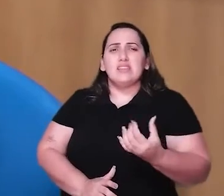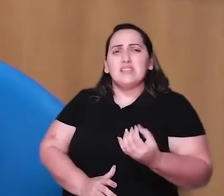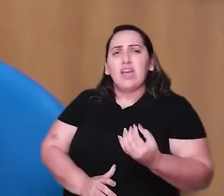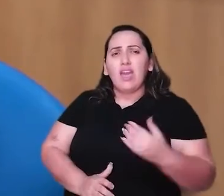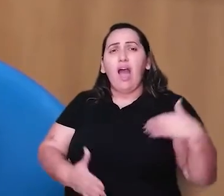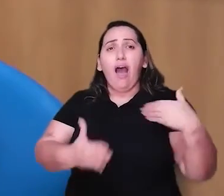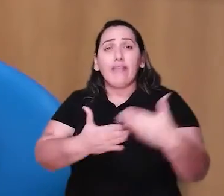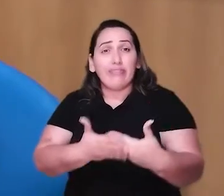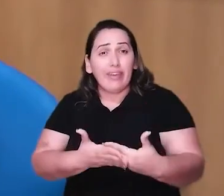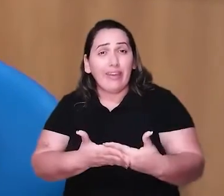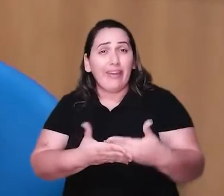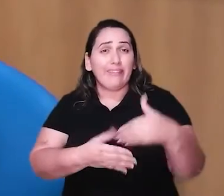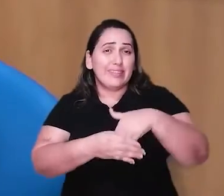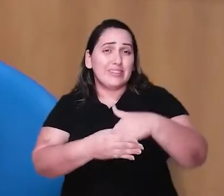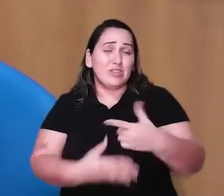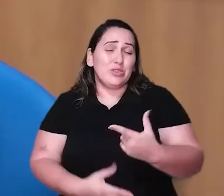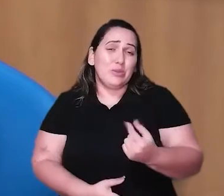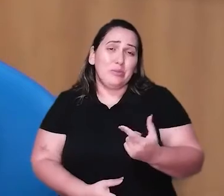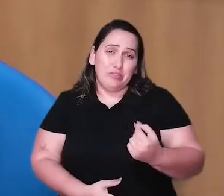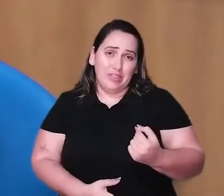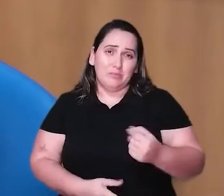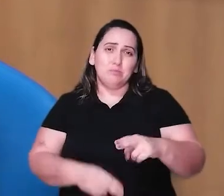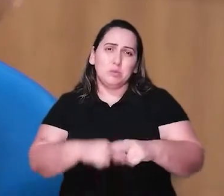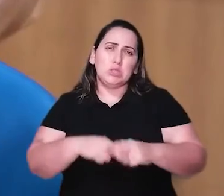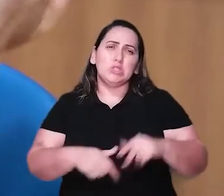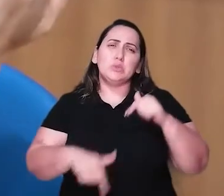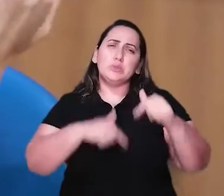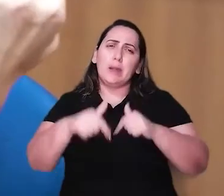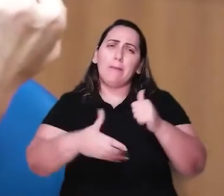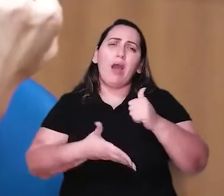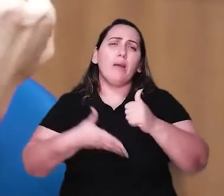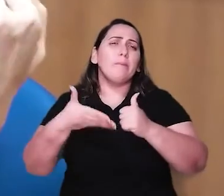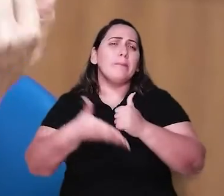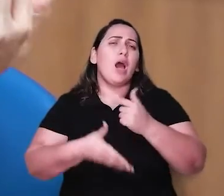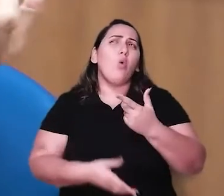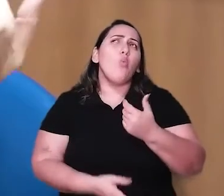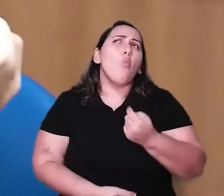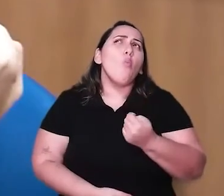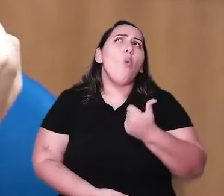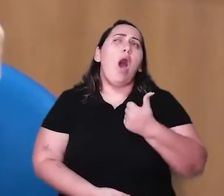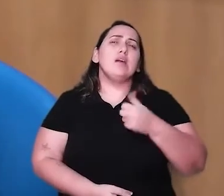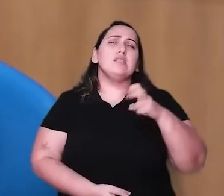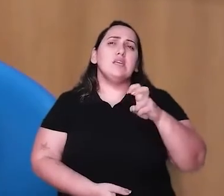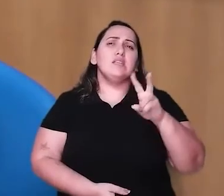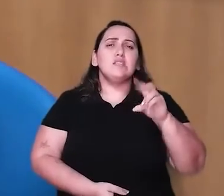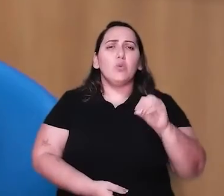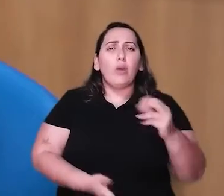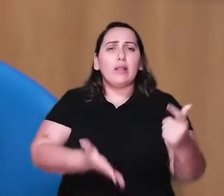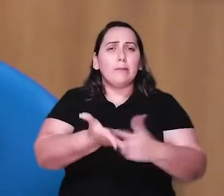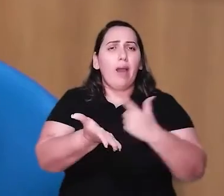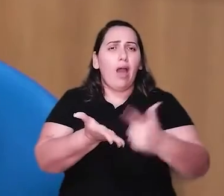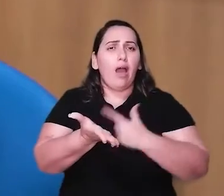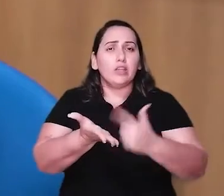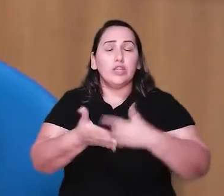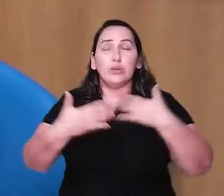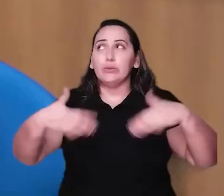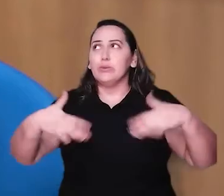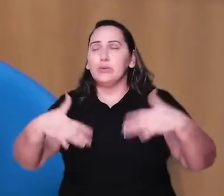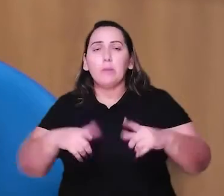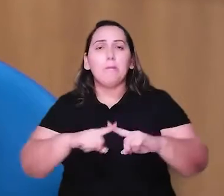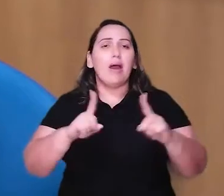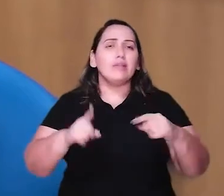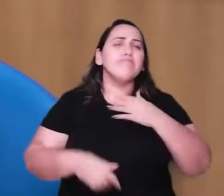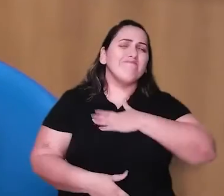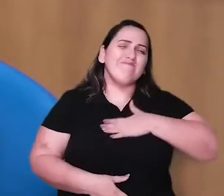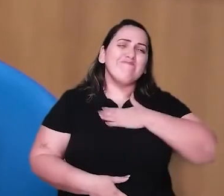listas e listas e listas de votação, desde a década de 50, da década de 60, até agora, mais